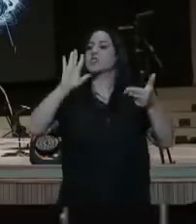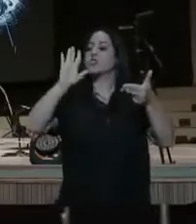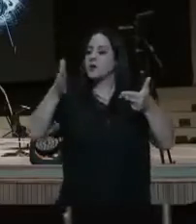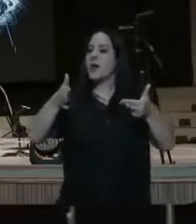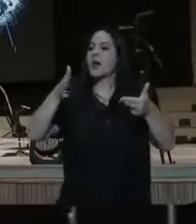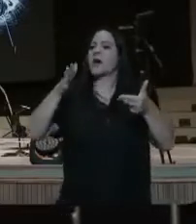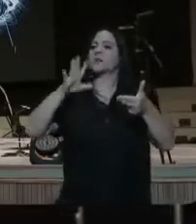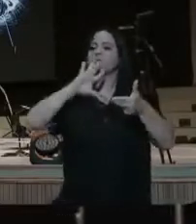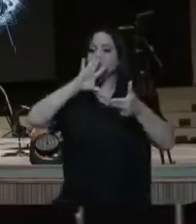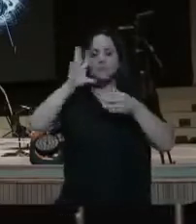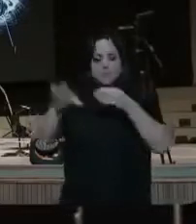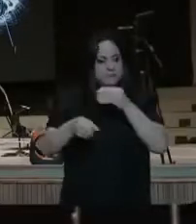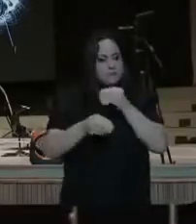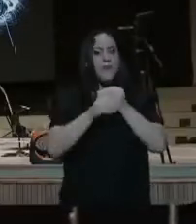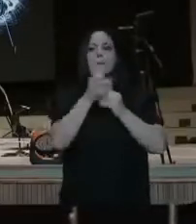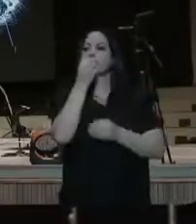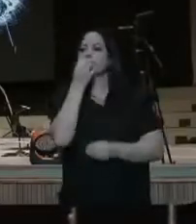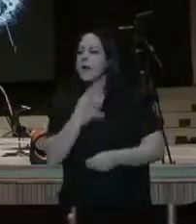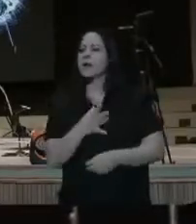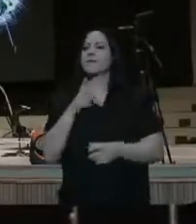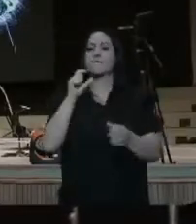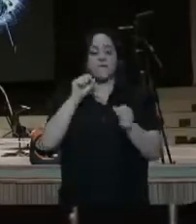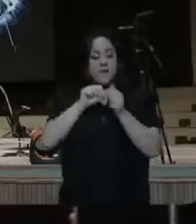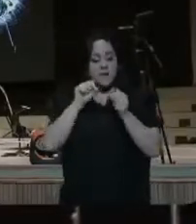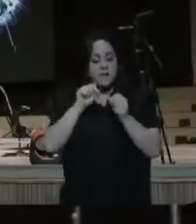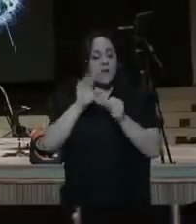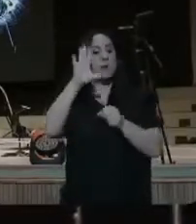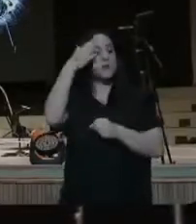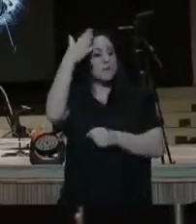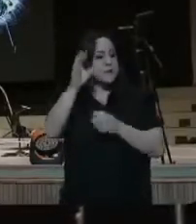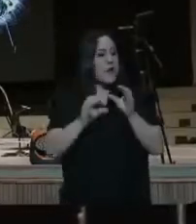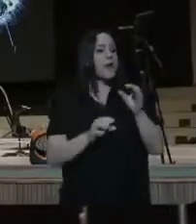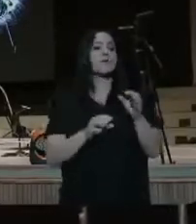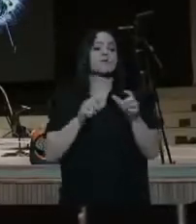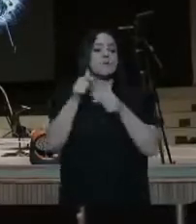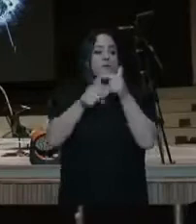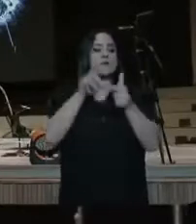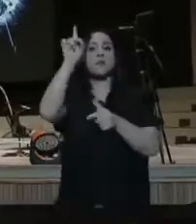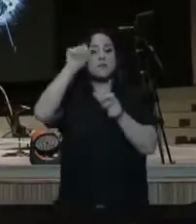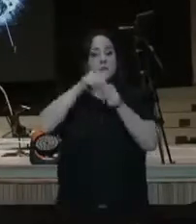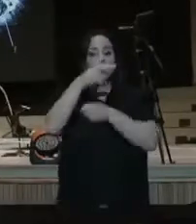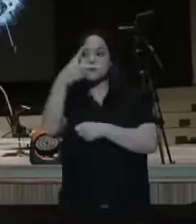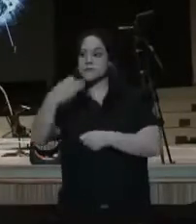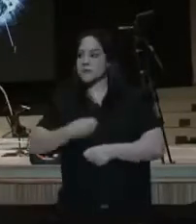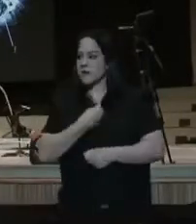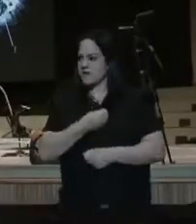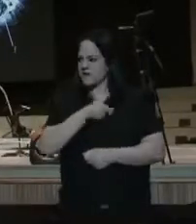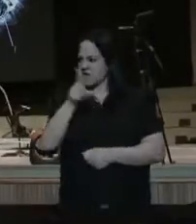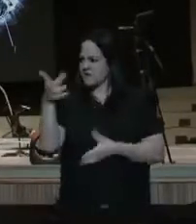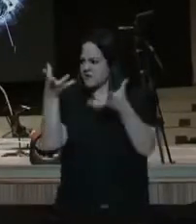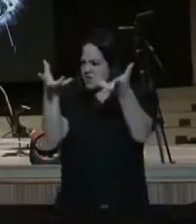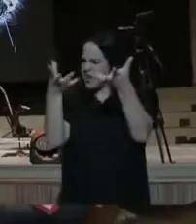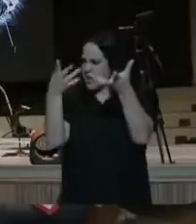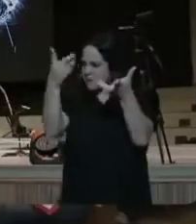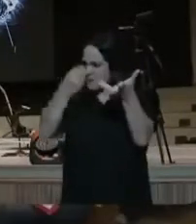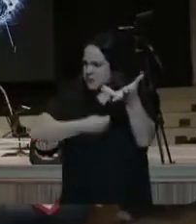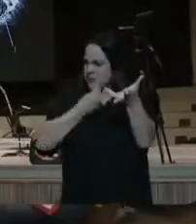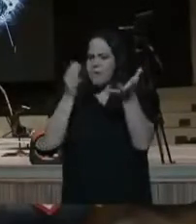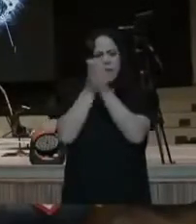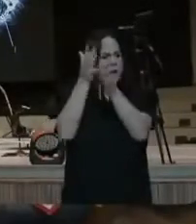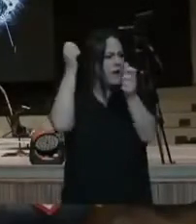para o bem e para o cumprimento da obra que deus já começou na sua vida você recebe isso nessa noite